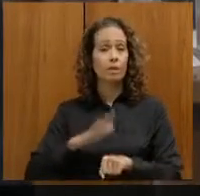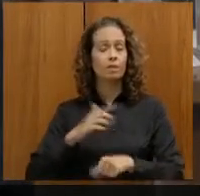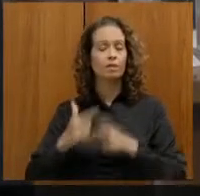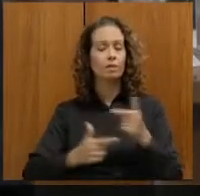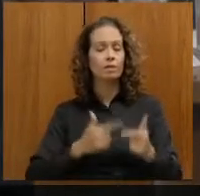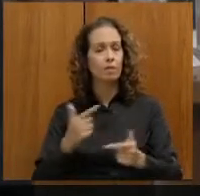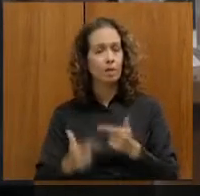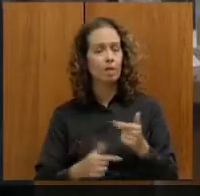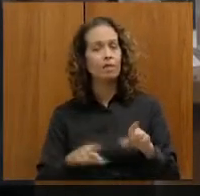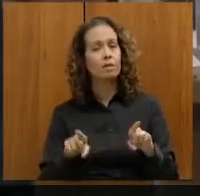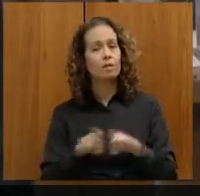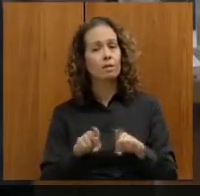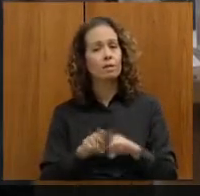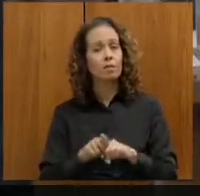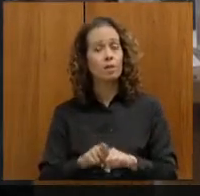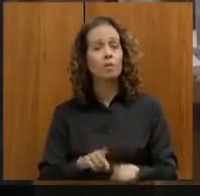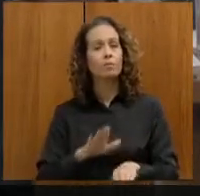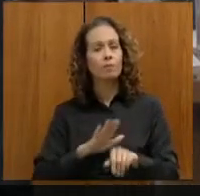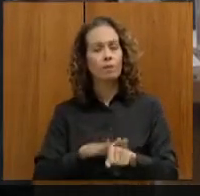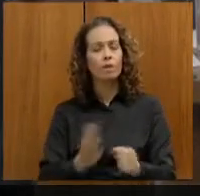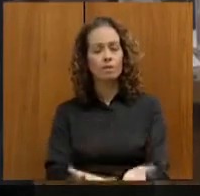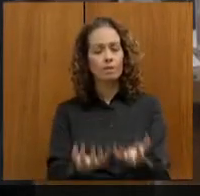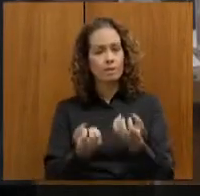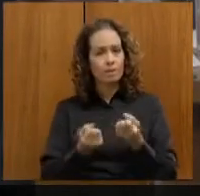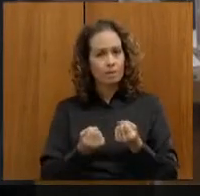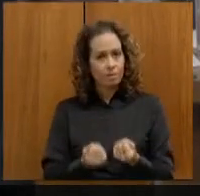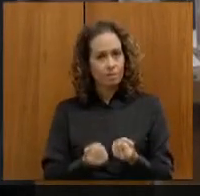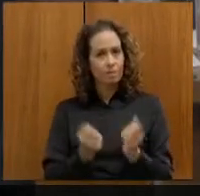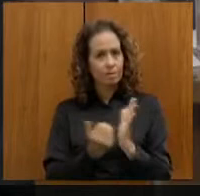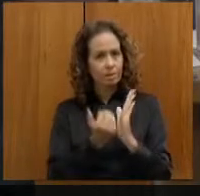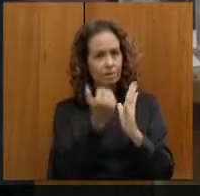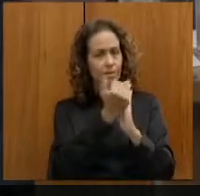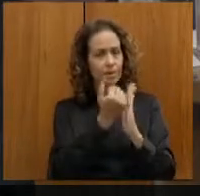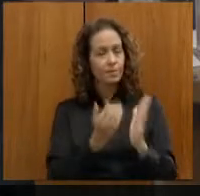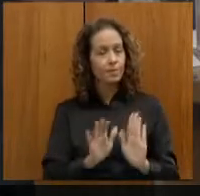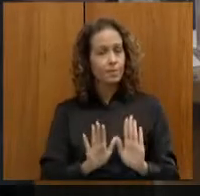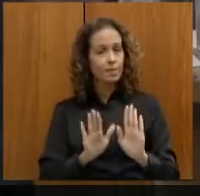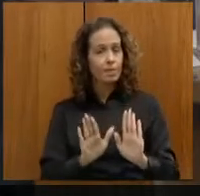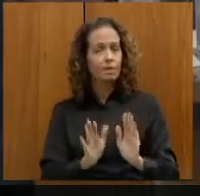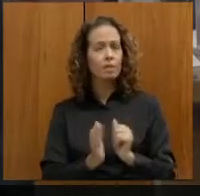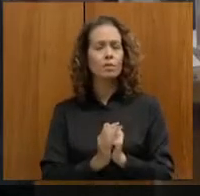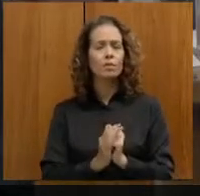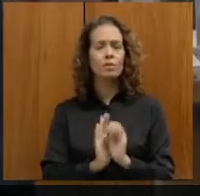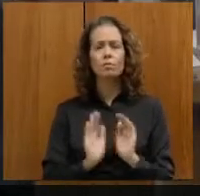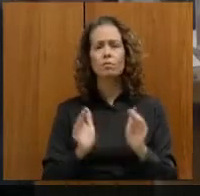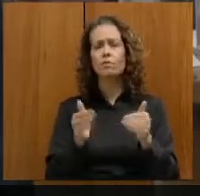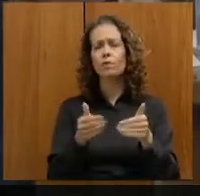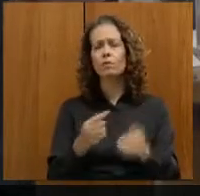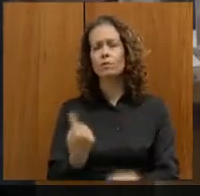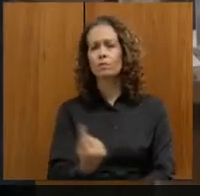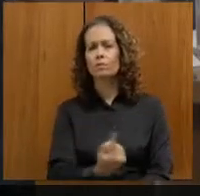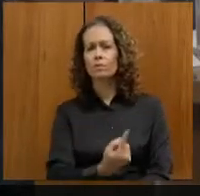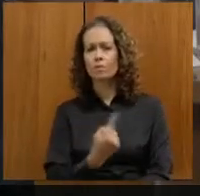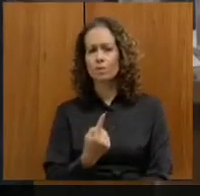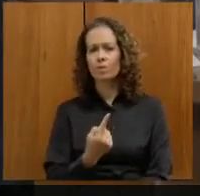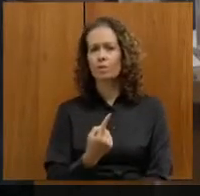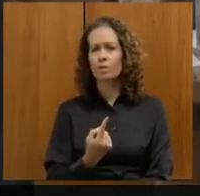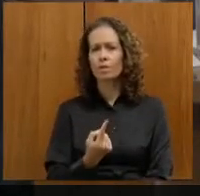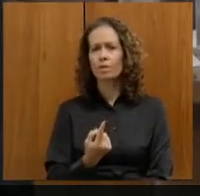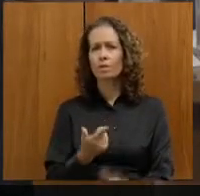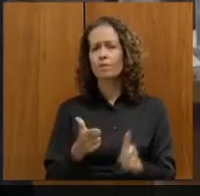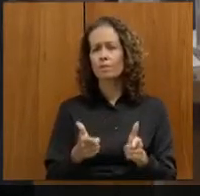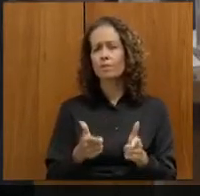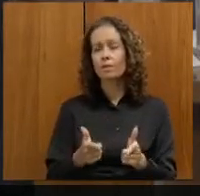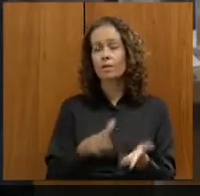Emprego esse gera mais arrecadação Então mas sob a ótica e que a gente chama né aquilo que eu coloquei mais cedo